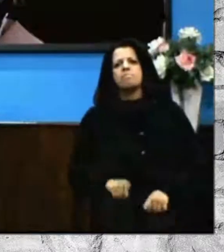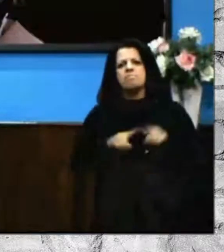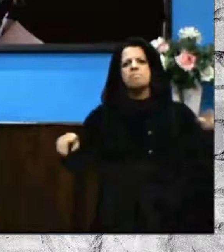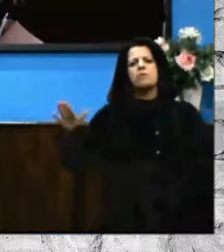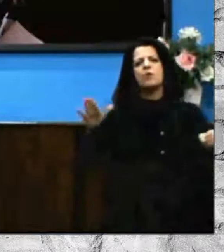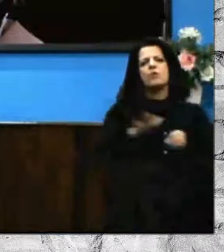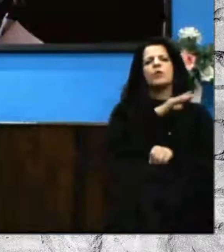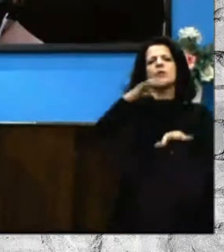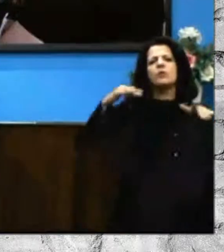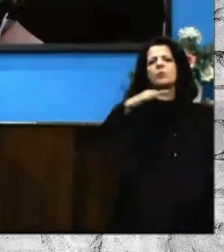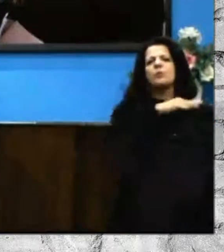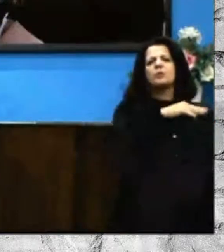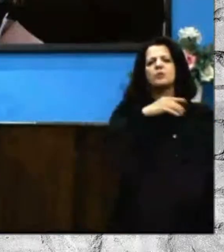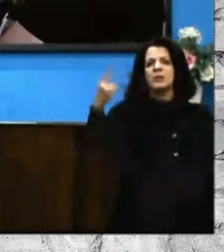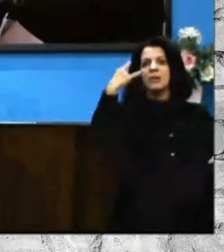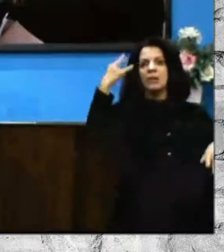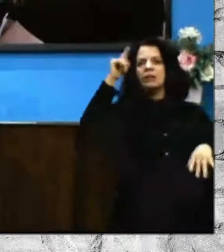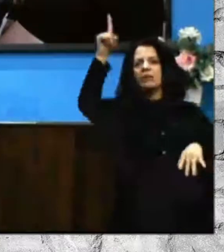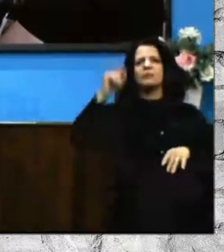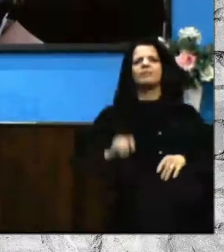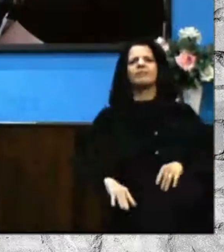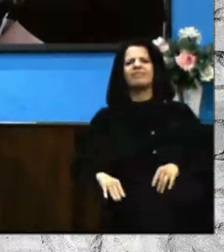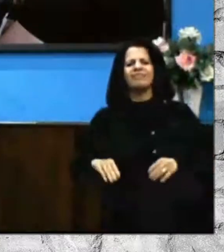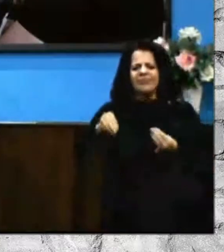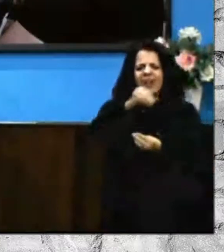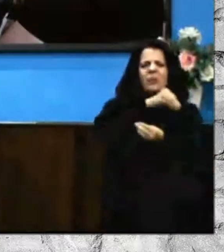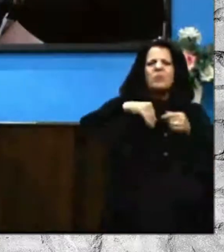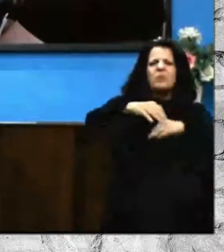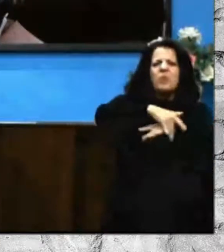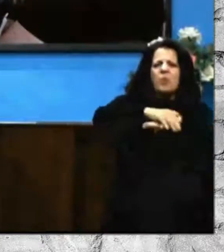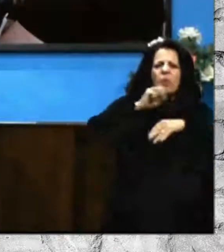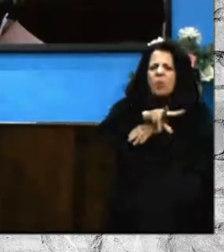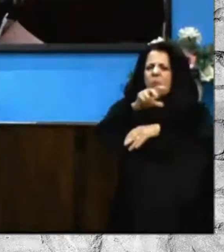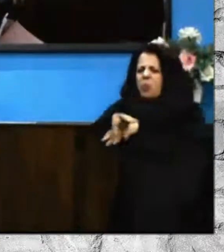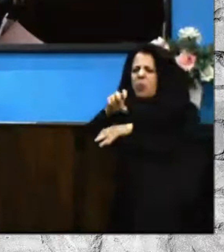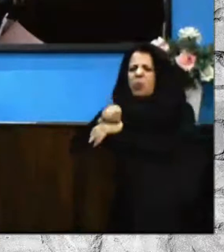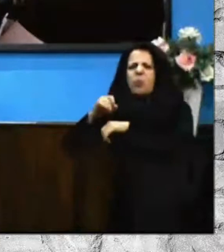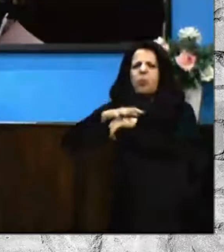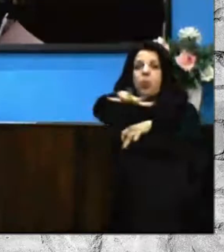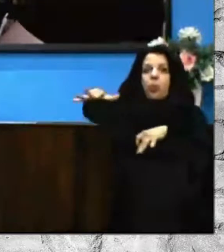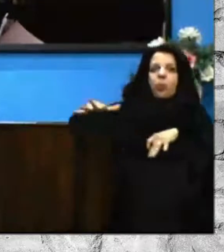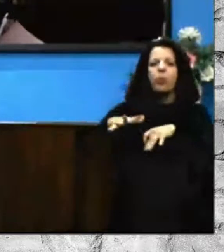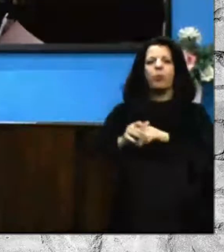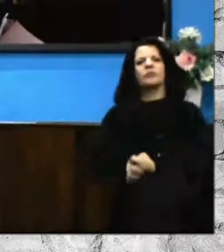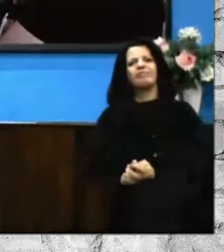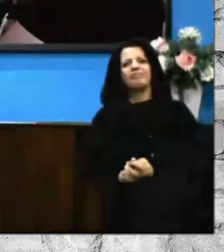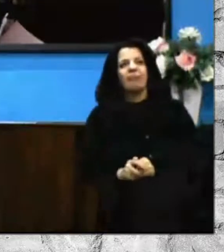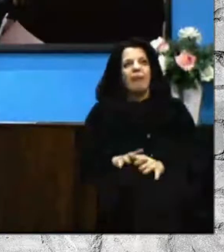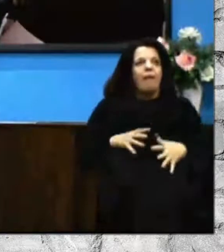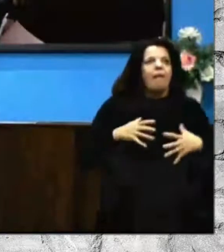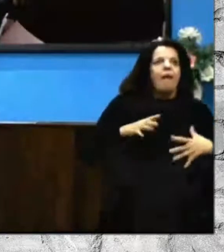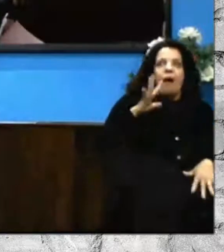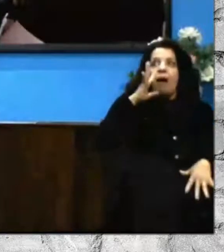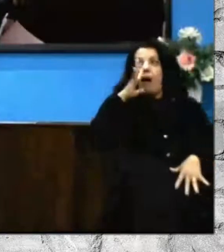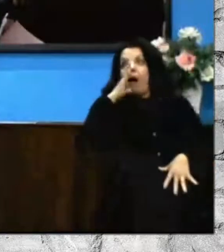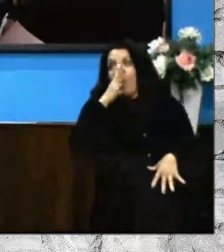Estamos em meio a uma pandemia. Já contabilizamos quase 15 mil mortes em todo o mundo. Estamos chocados de ver tantos caixões